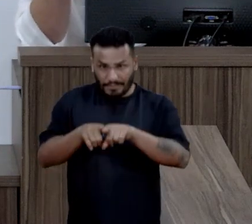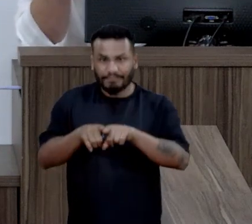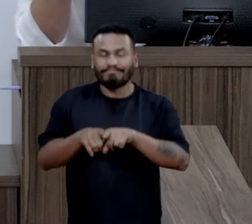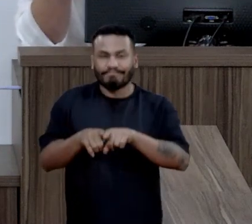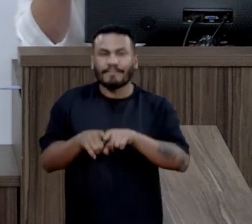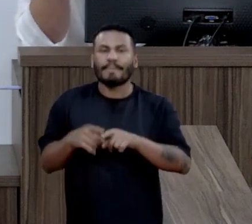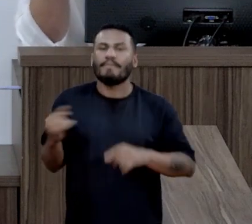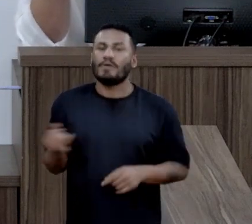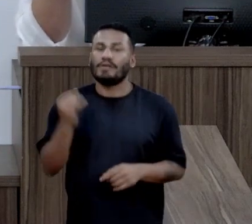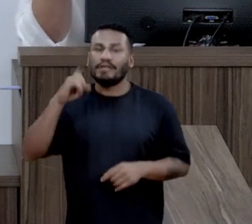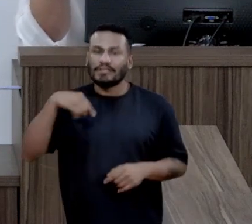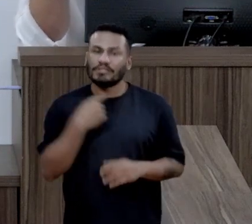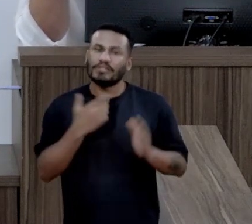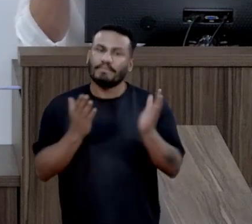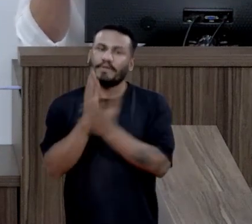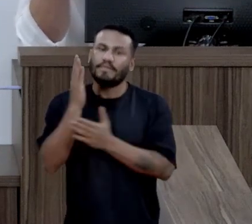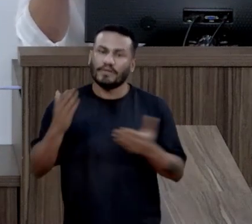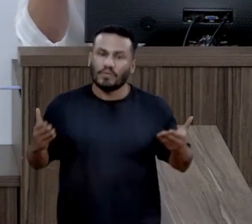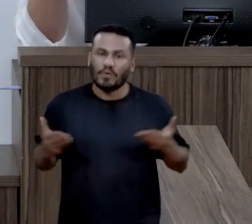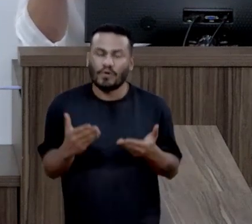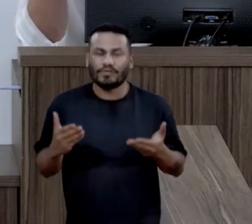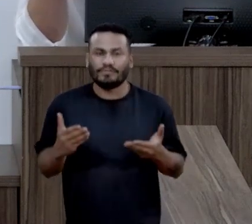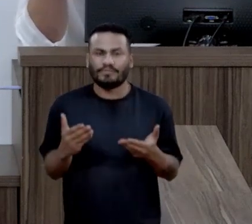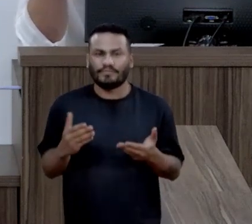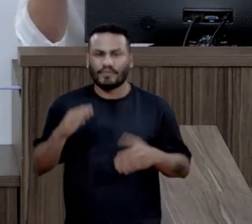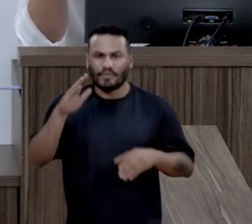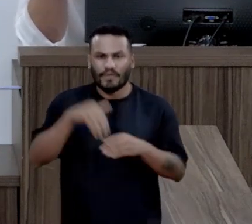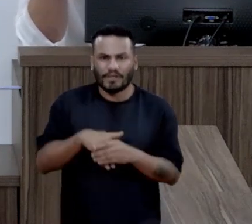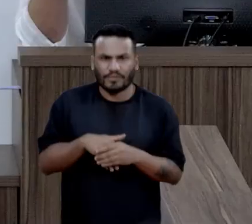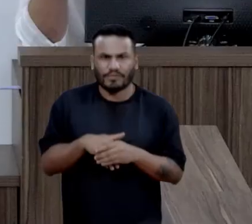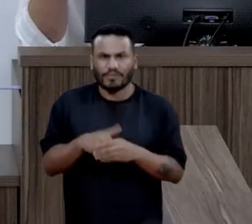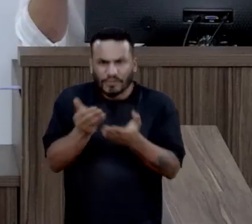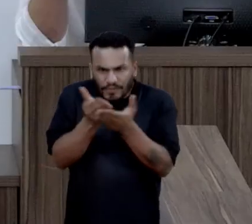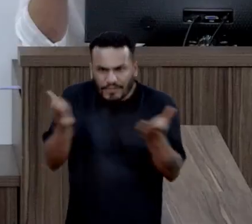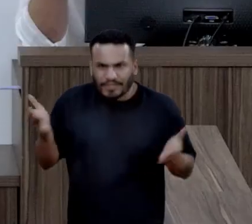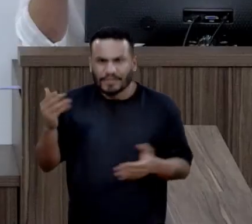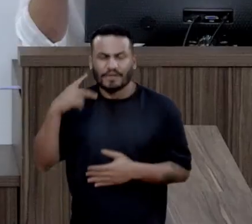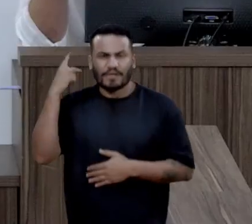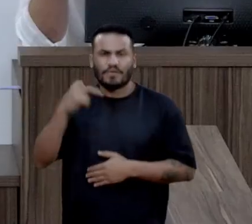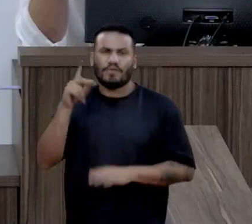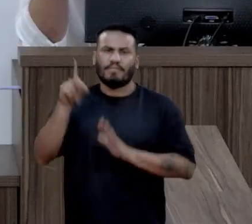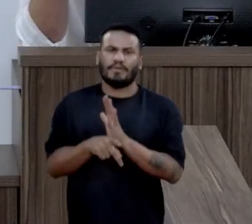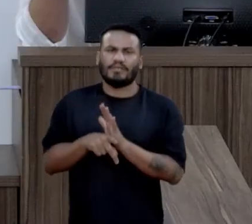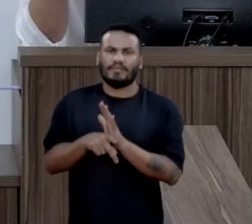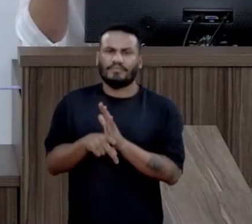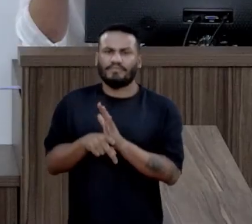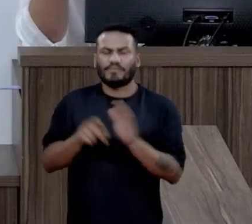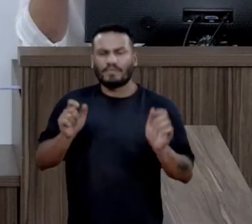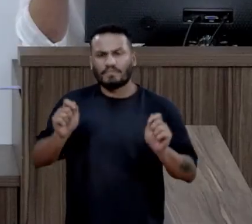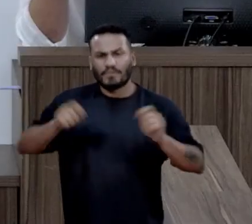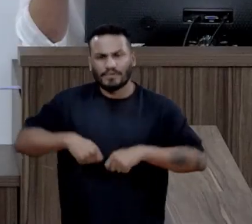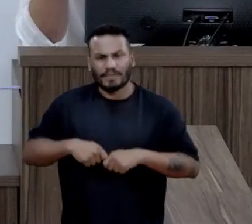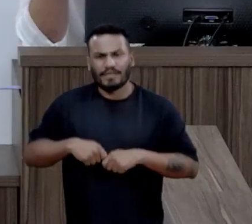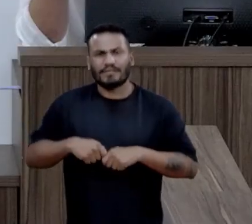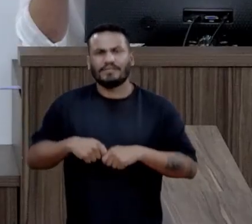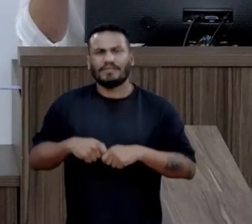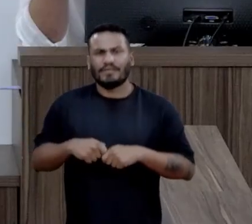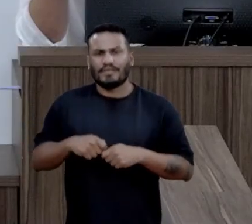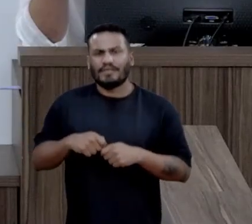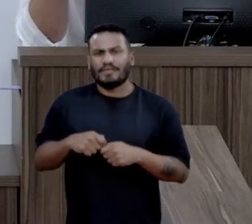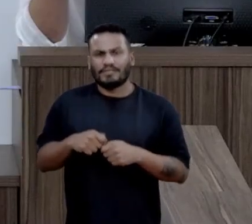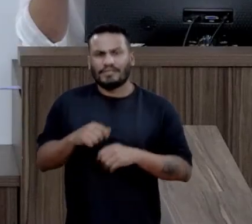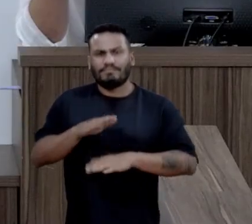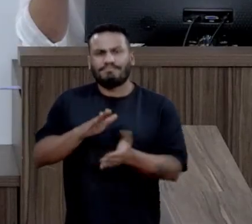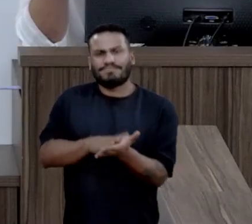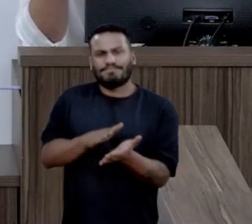importante que nós aprovamos hoje, com o voto dos colegas vereadores, o projeto que vai dar a possibilidade dessa bilhetagem